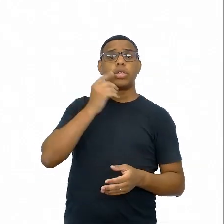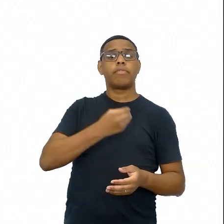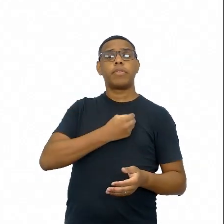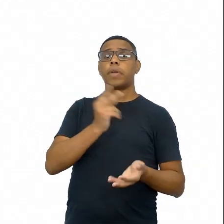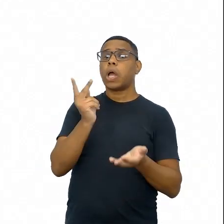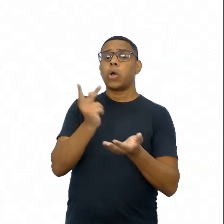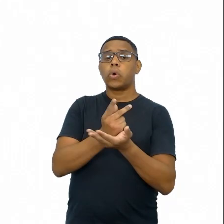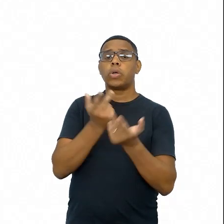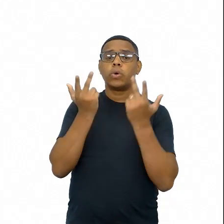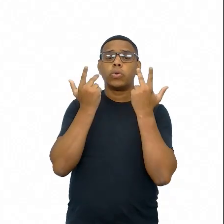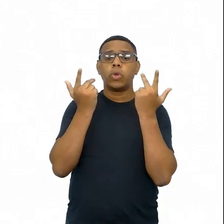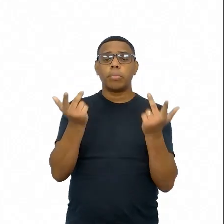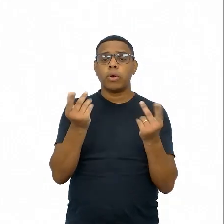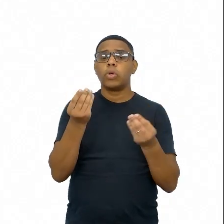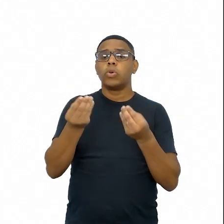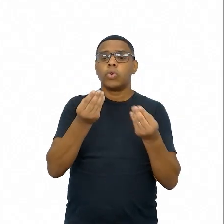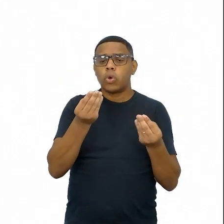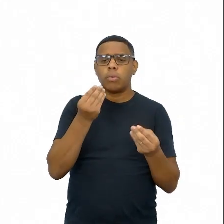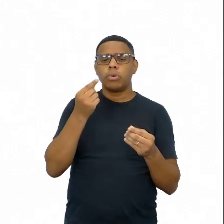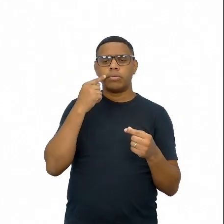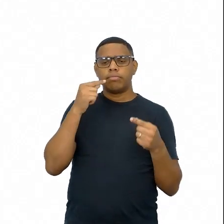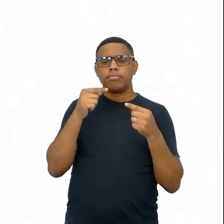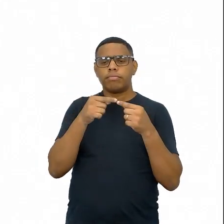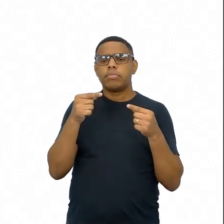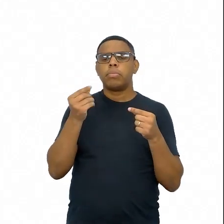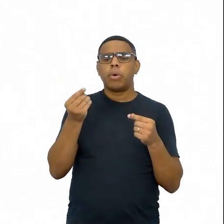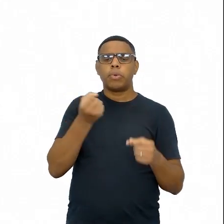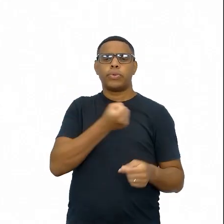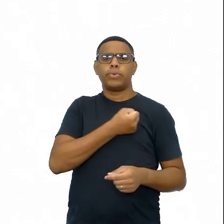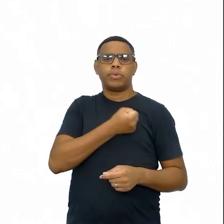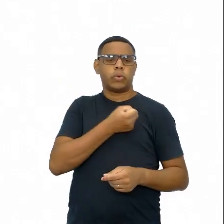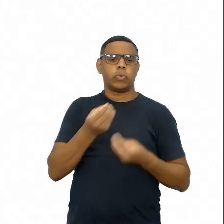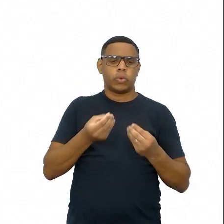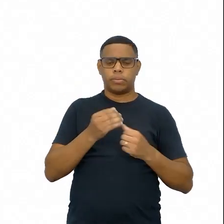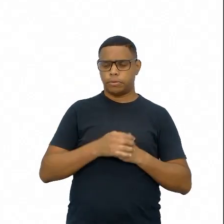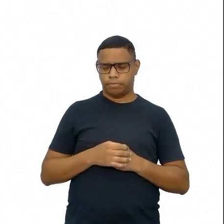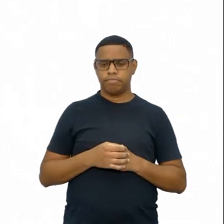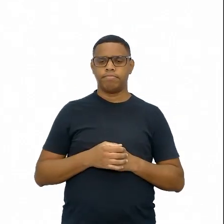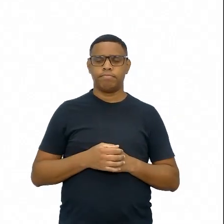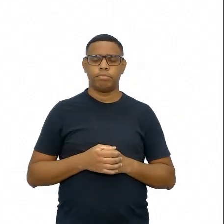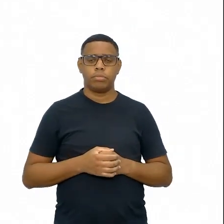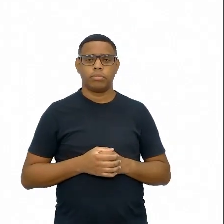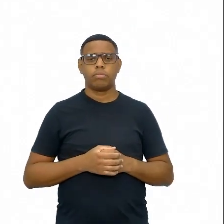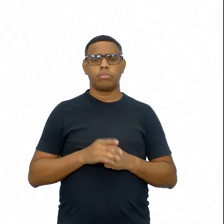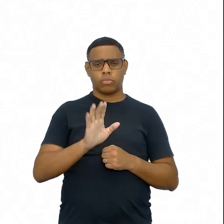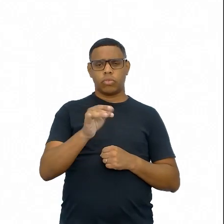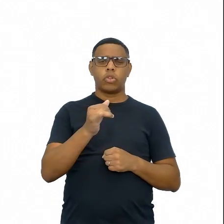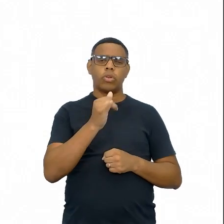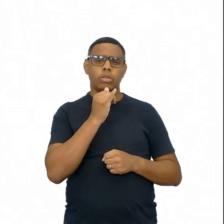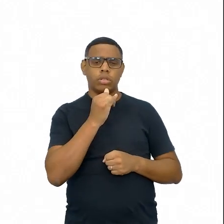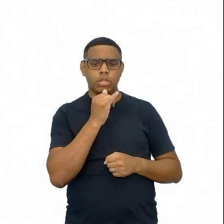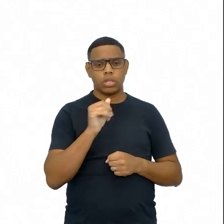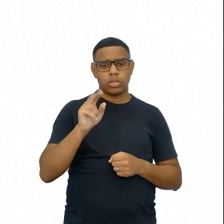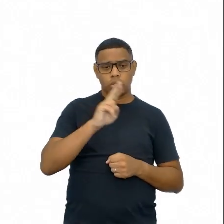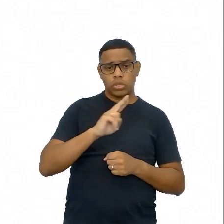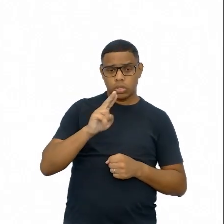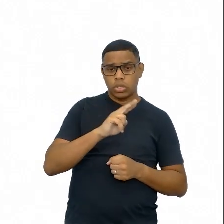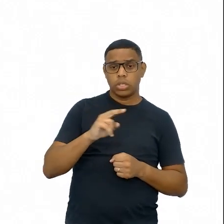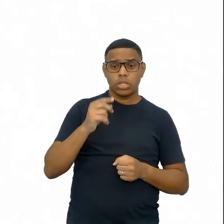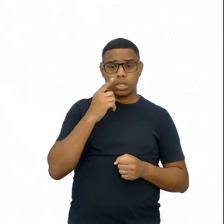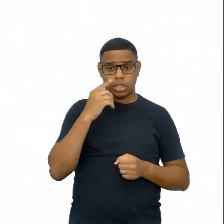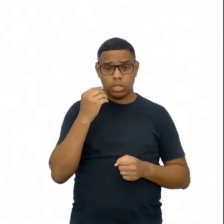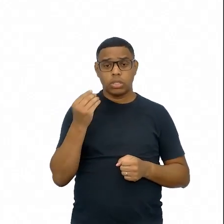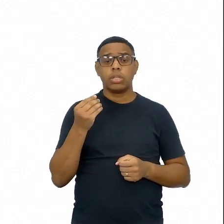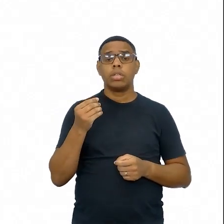cotidianas, com ou sem o suporte da reta numérica. Então, gente, observem que a atividade proposta desse